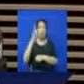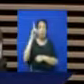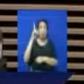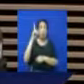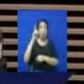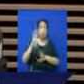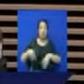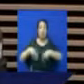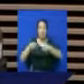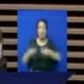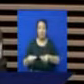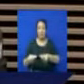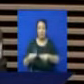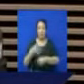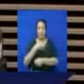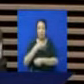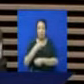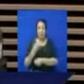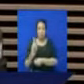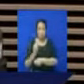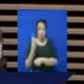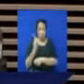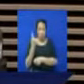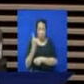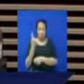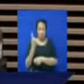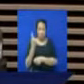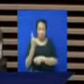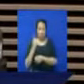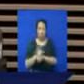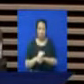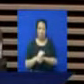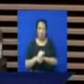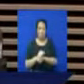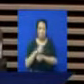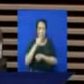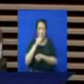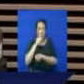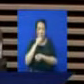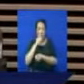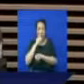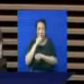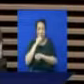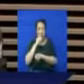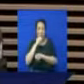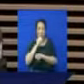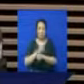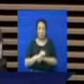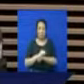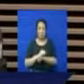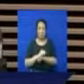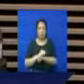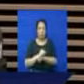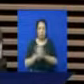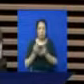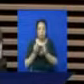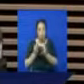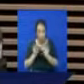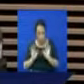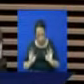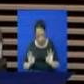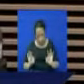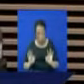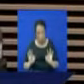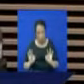único filho. Deus, de certa forma, o Pai, desce de sua glória, esvazia de sua glória, diminui-se de sua